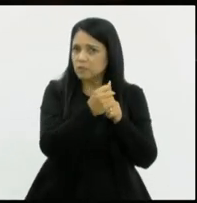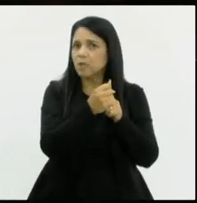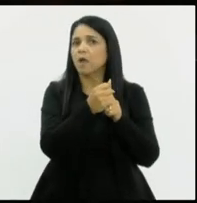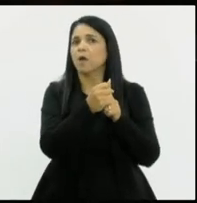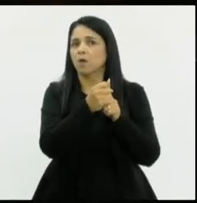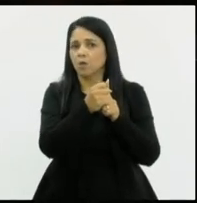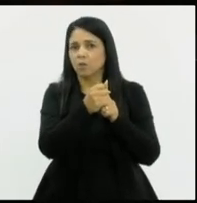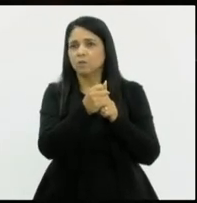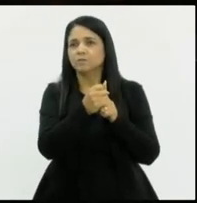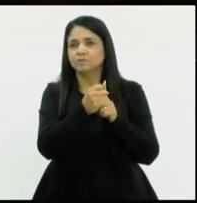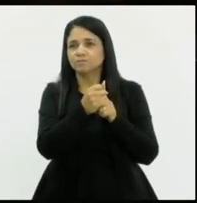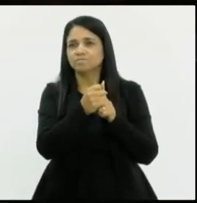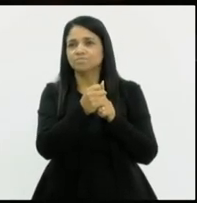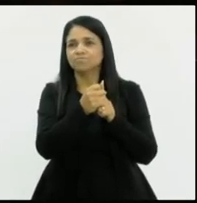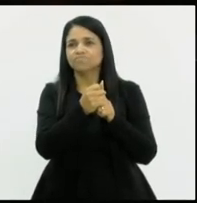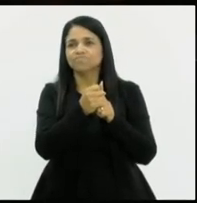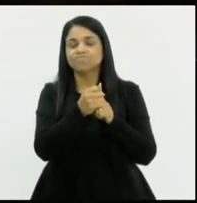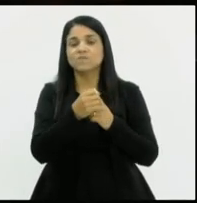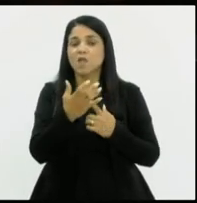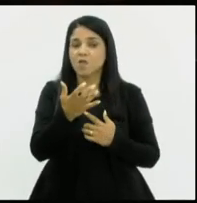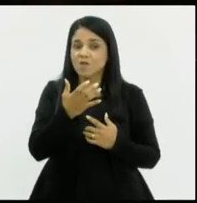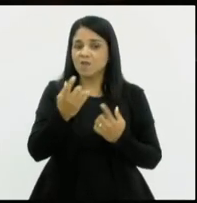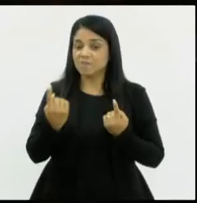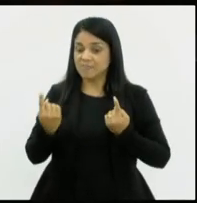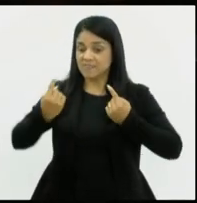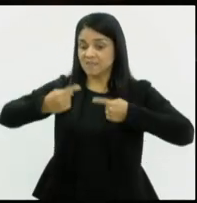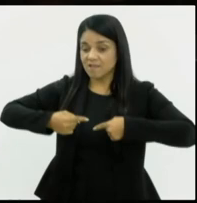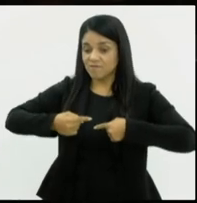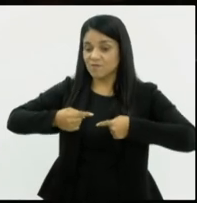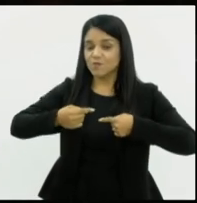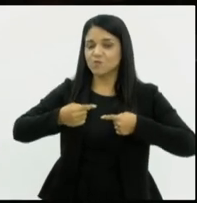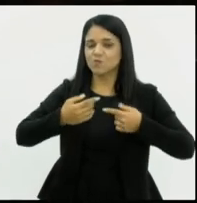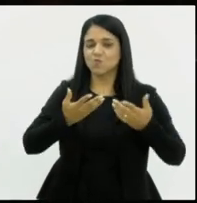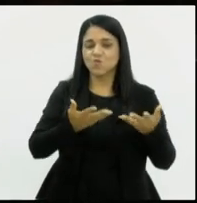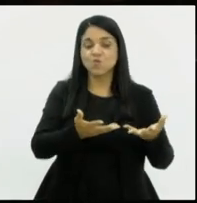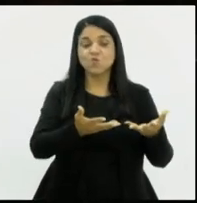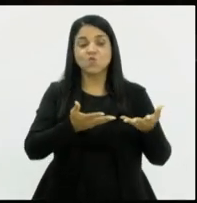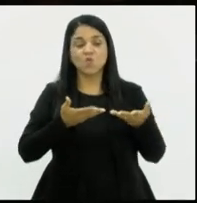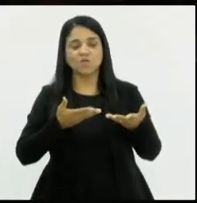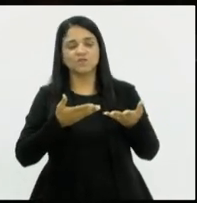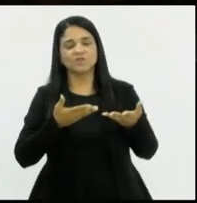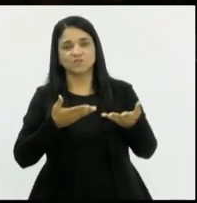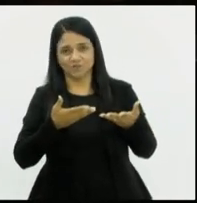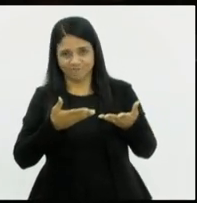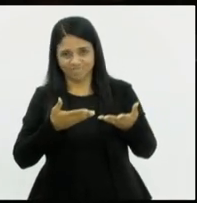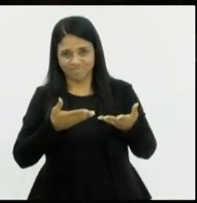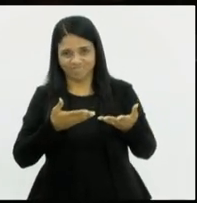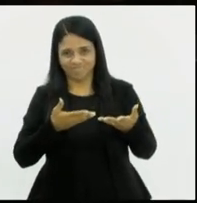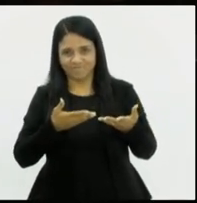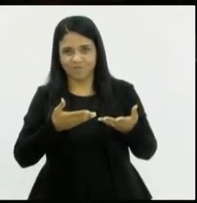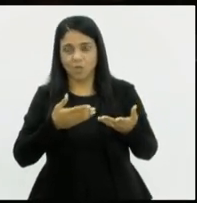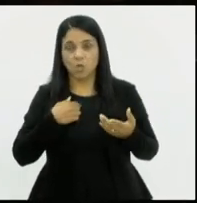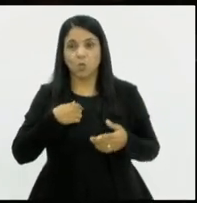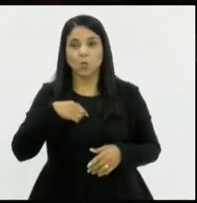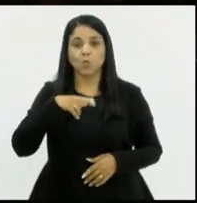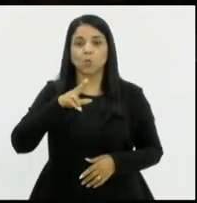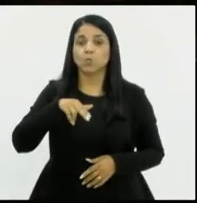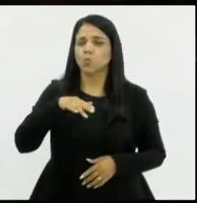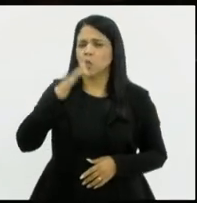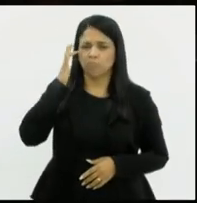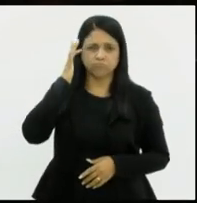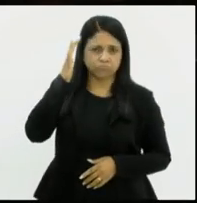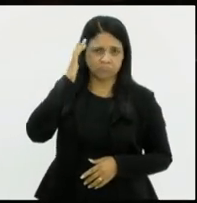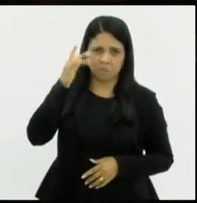e eu quero te fazer um desafio, fazer um convite, na verdade, vai ser um grande desafio para você, porque eu nunca imaginei estar na